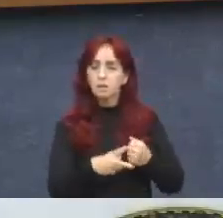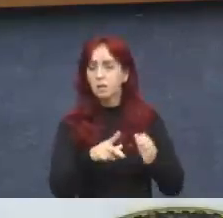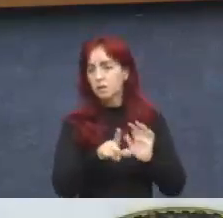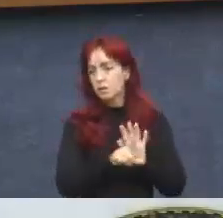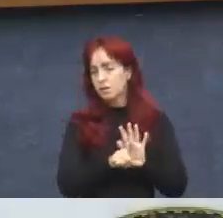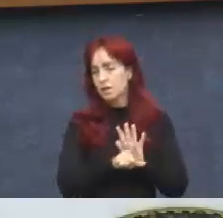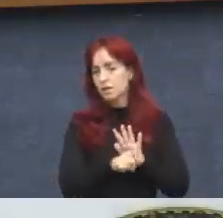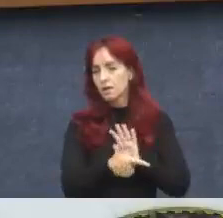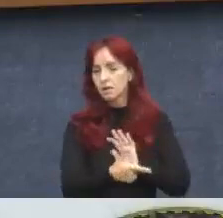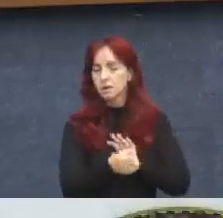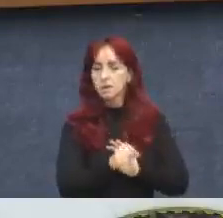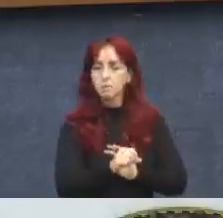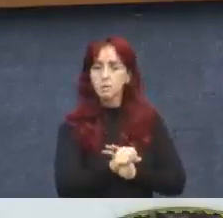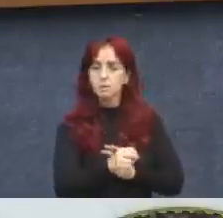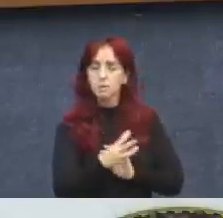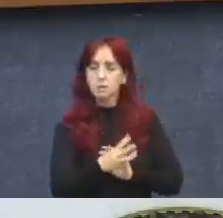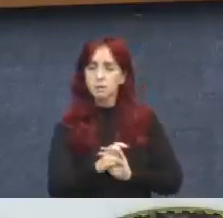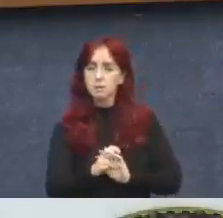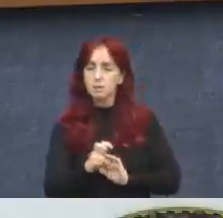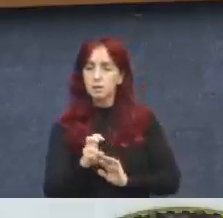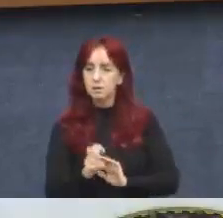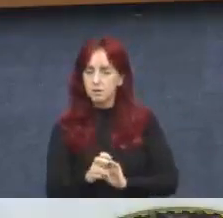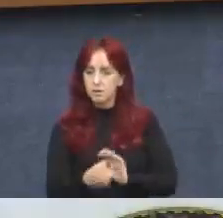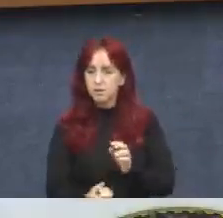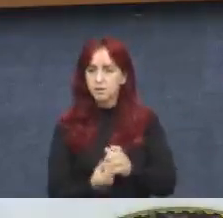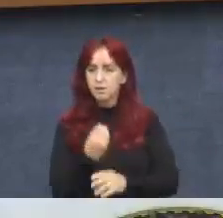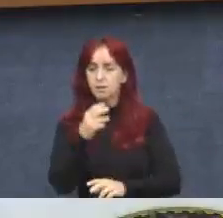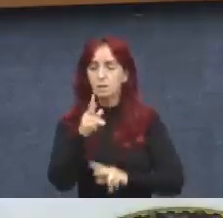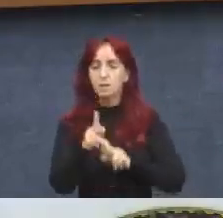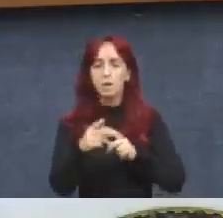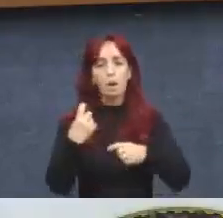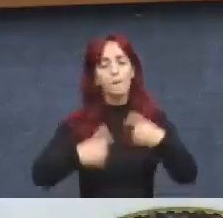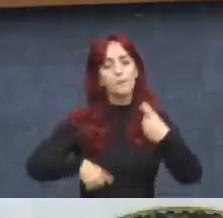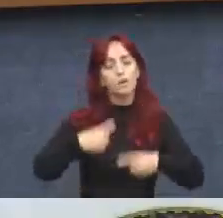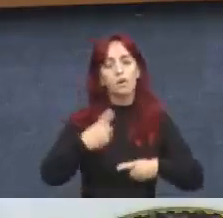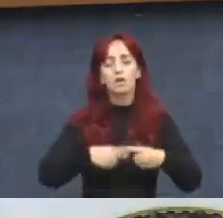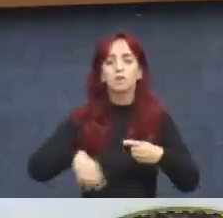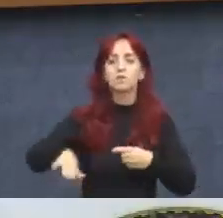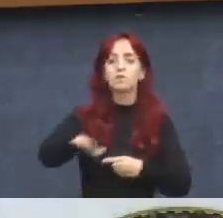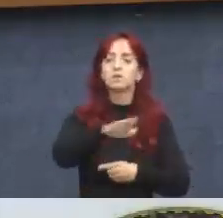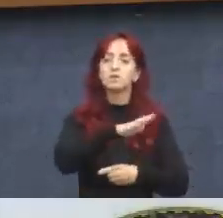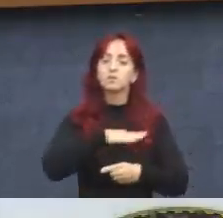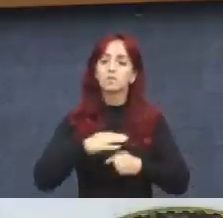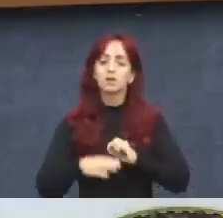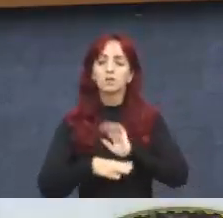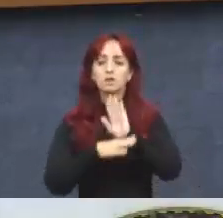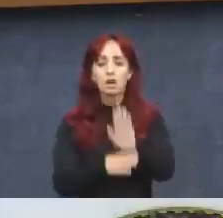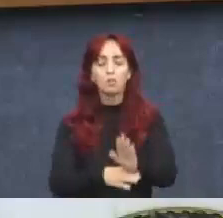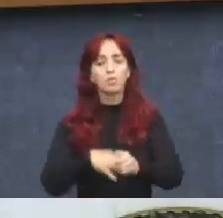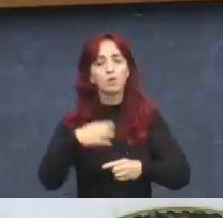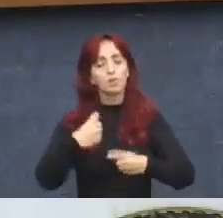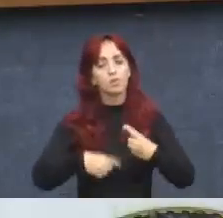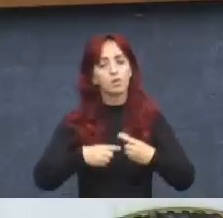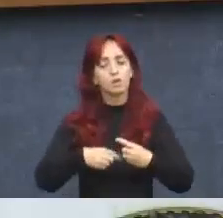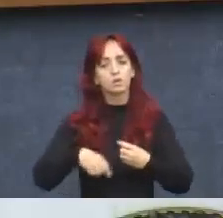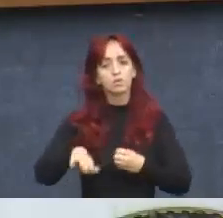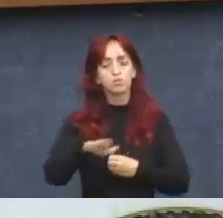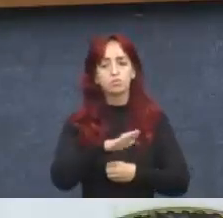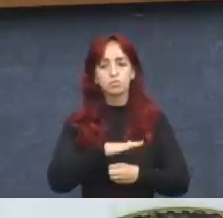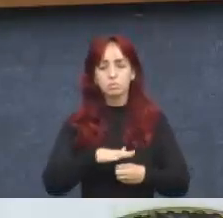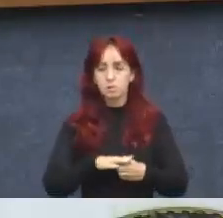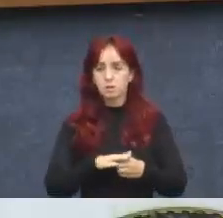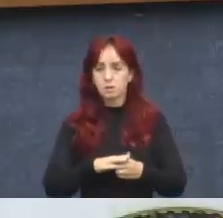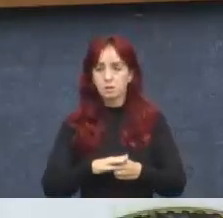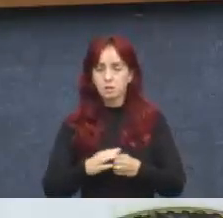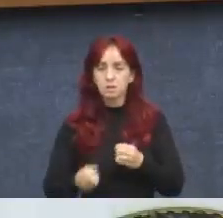3 de setembro de 2011, que institui a Política Municipal de Apoio à Agricultura Urbana e dá outras providências. Autoria, vereador Juninho